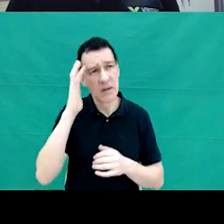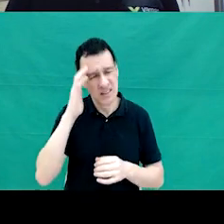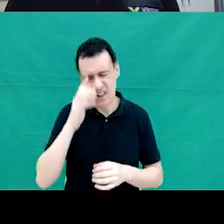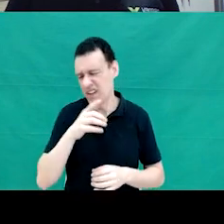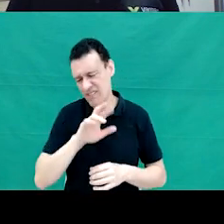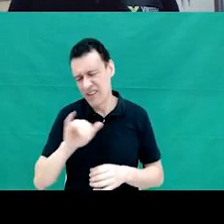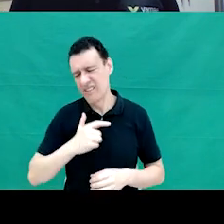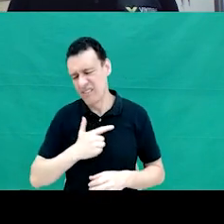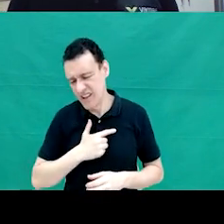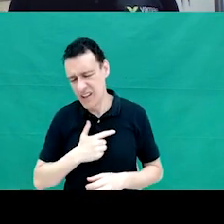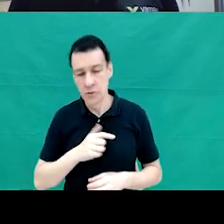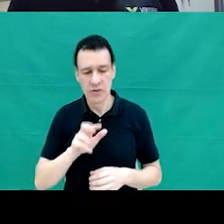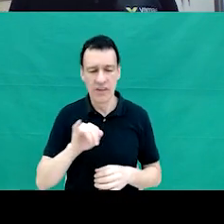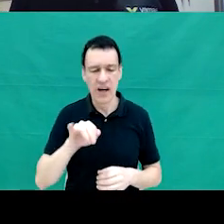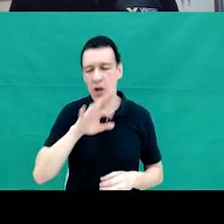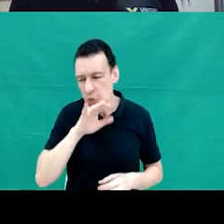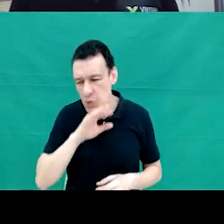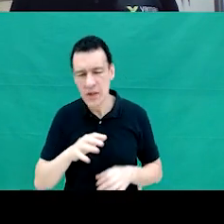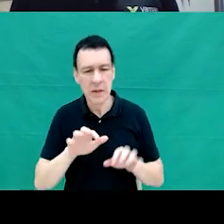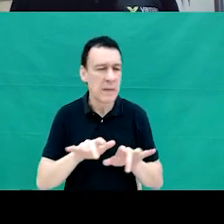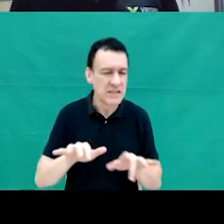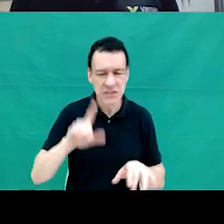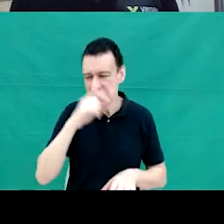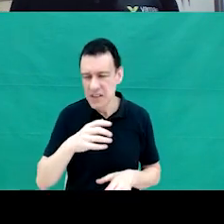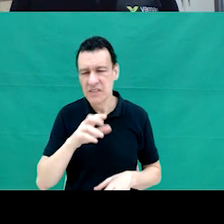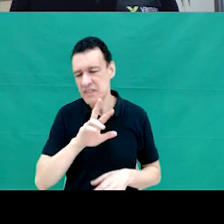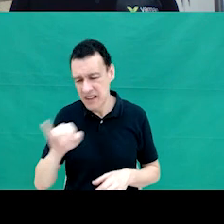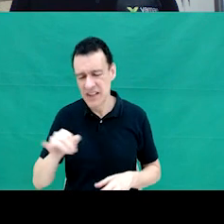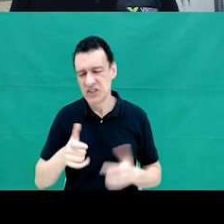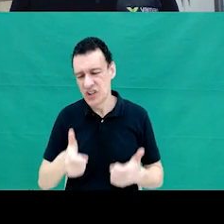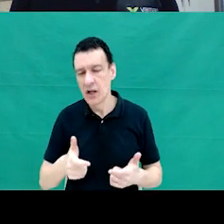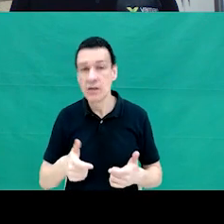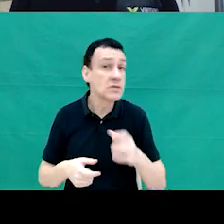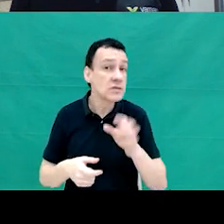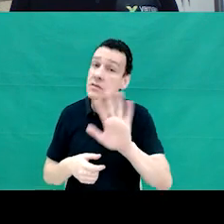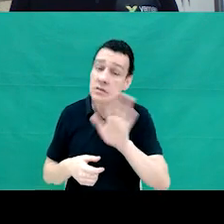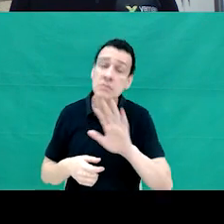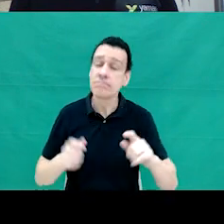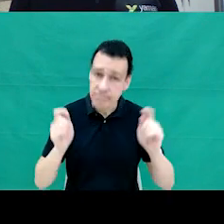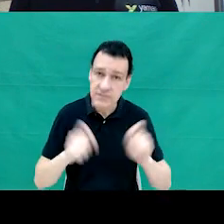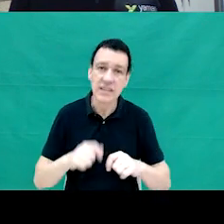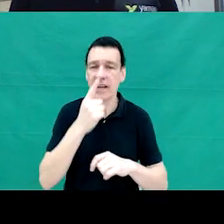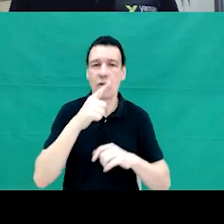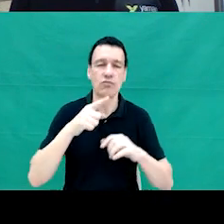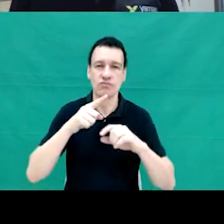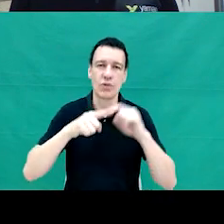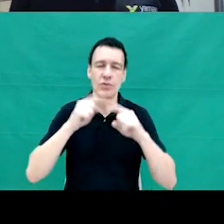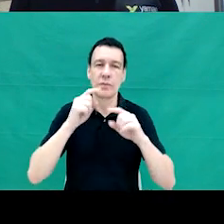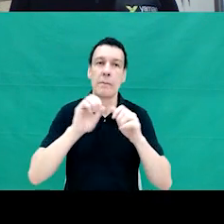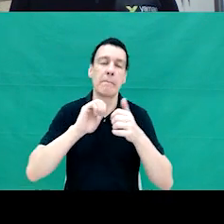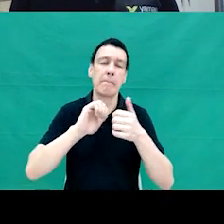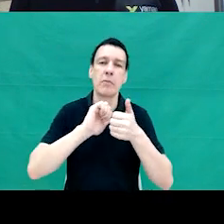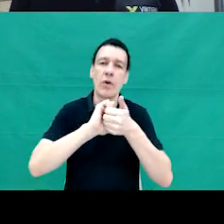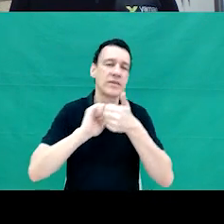um produto chato. Não, é possível sim ser um excelente produto e ter acessibilidade, ter uma